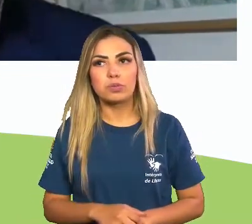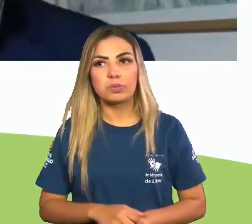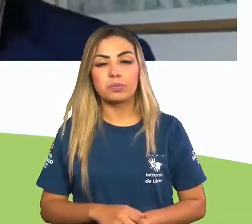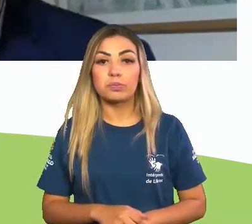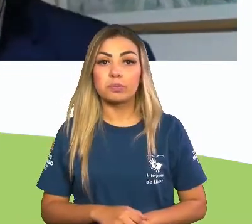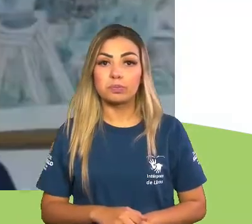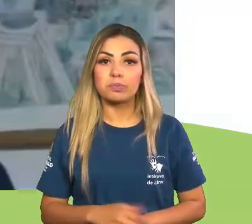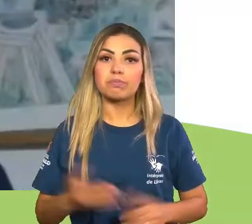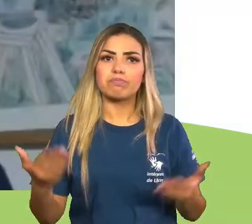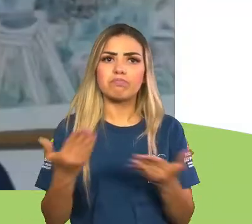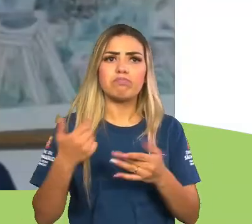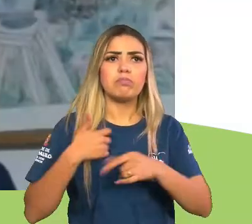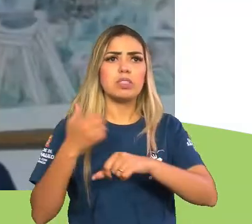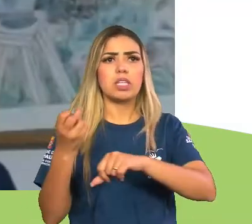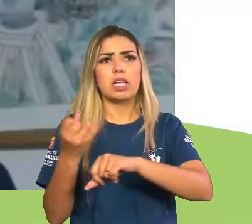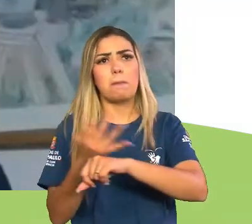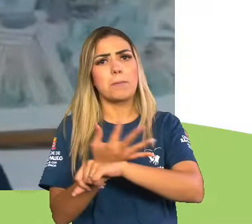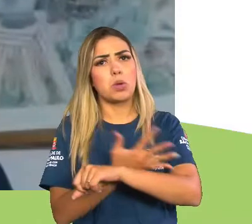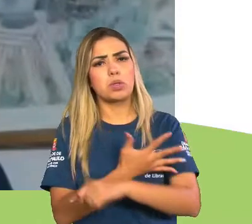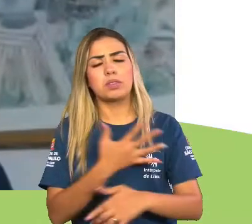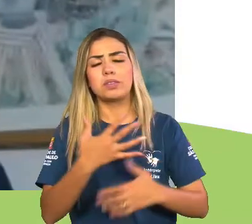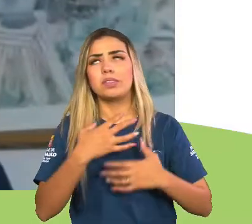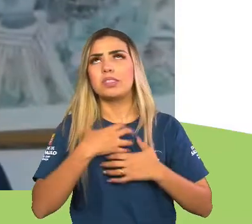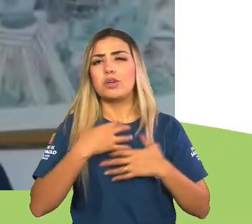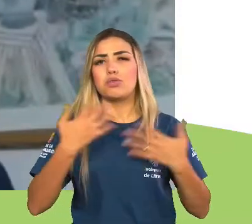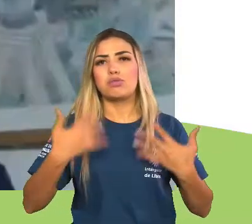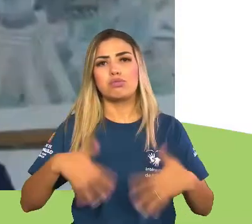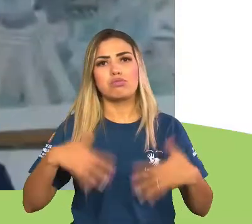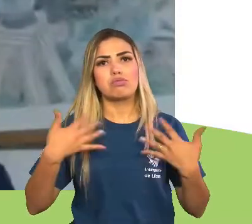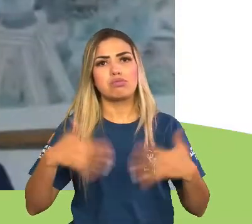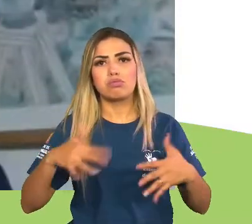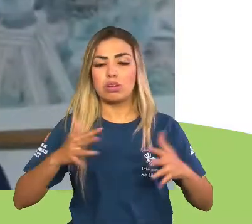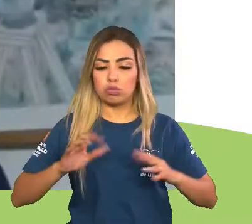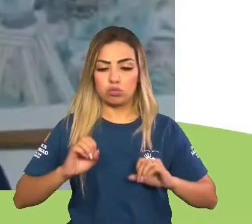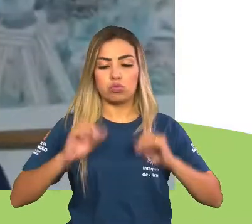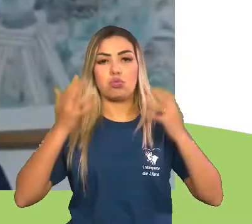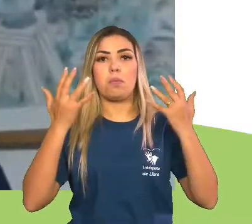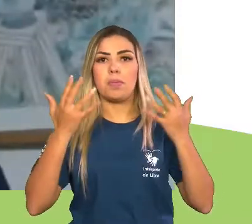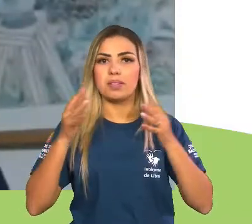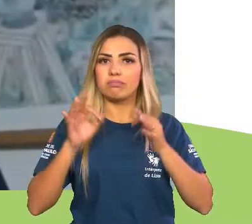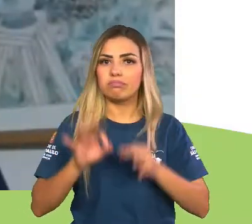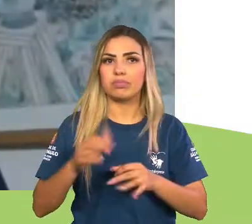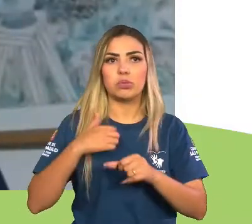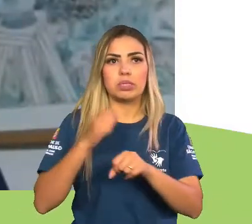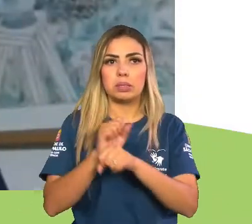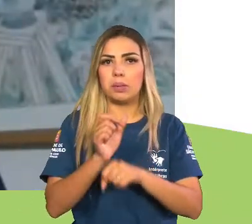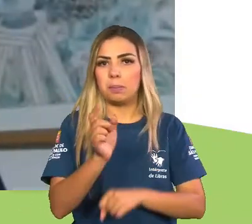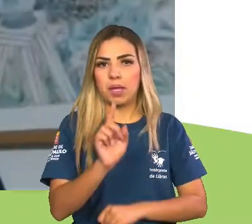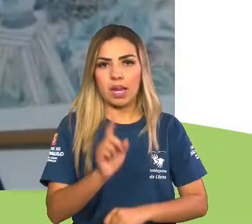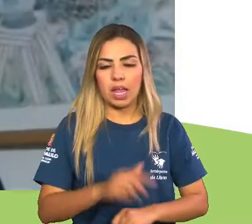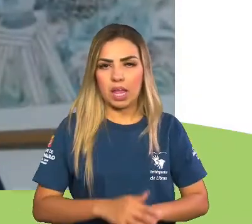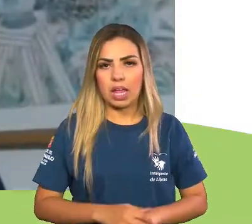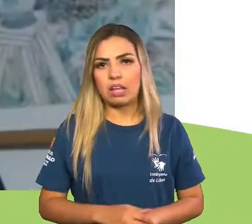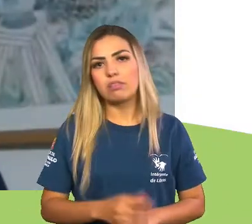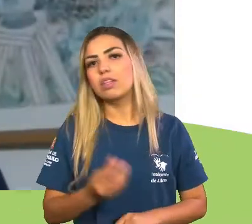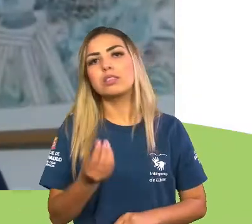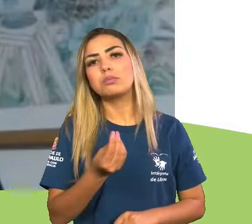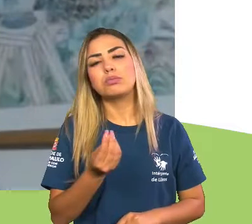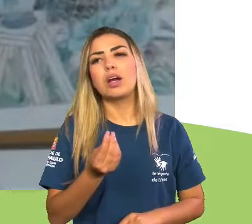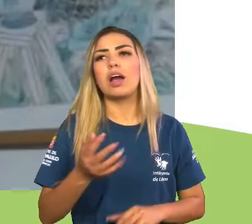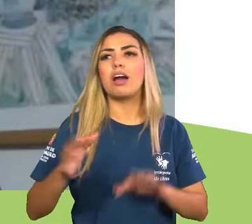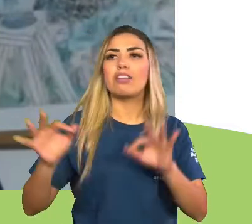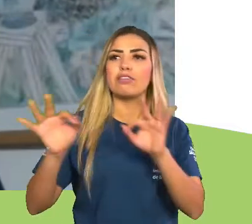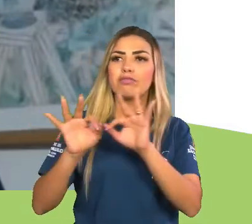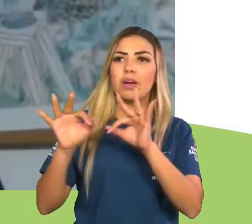Nossa, a emoção bateu forte aqui. Foi uma surpresa realmente inesperada, porque minha família, há